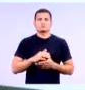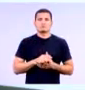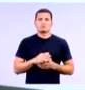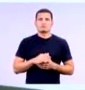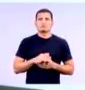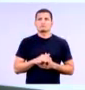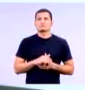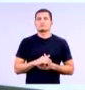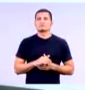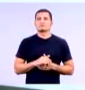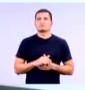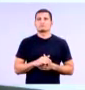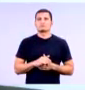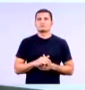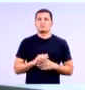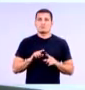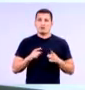essa